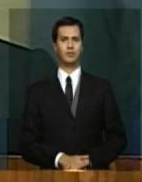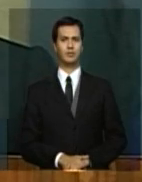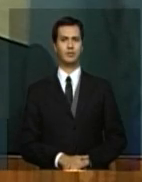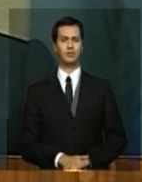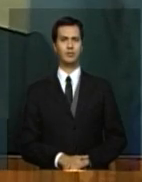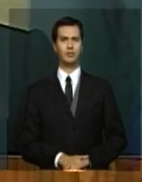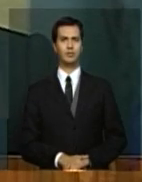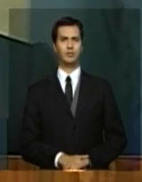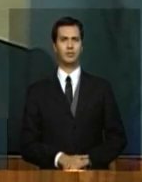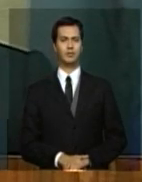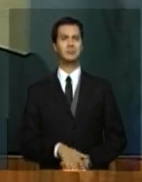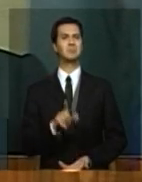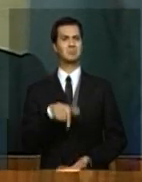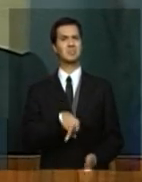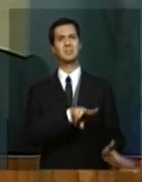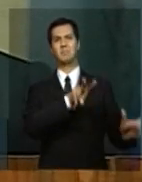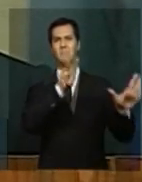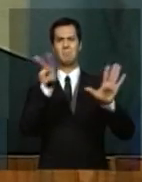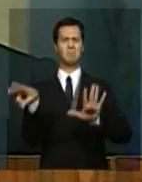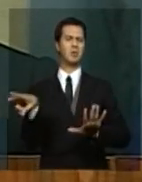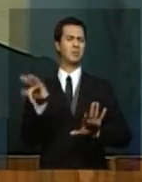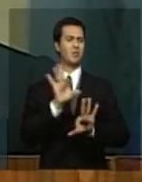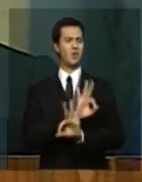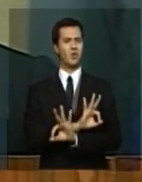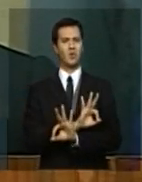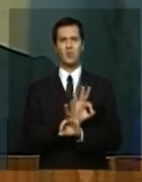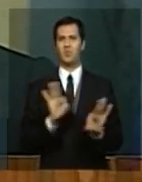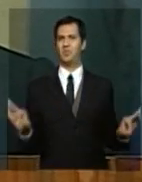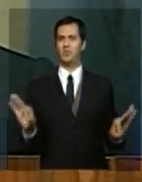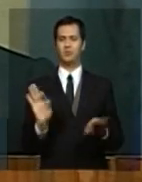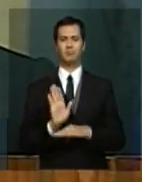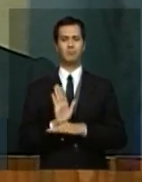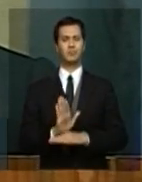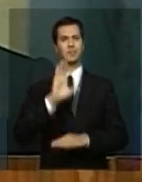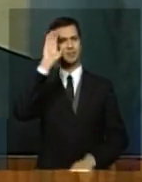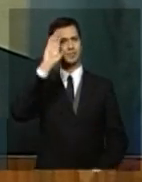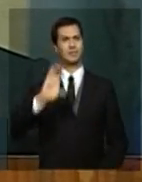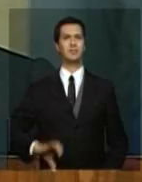semana gloriosa paraa cidadania brasileira